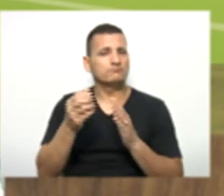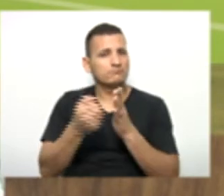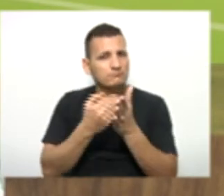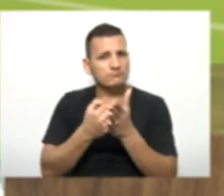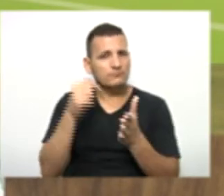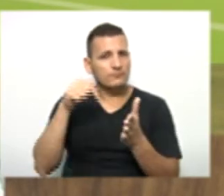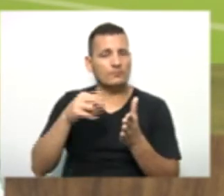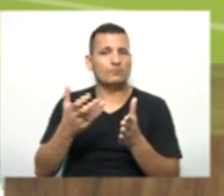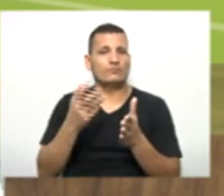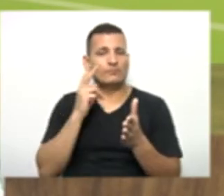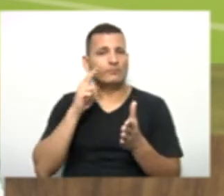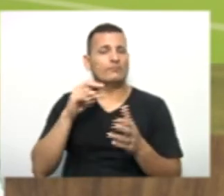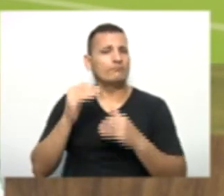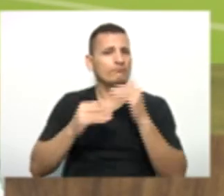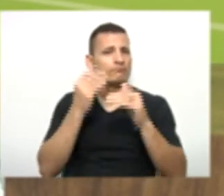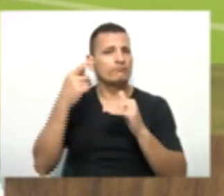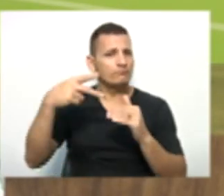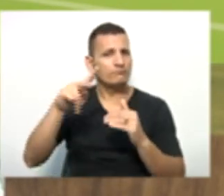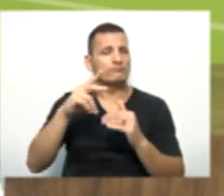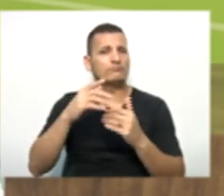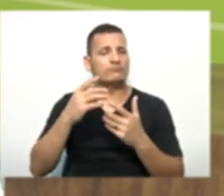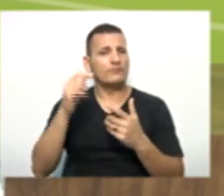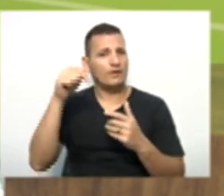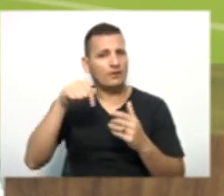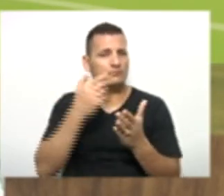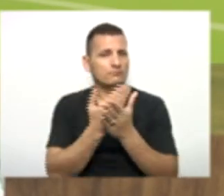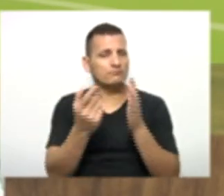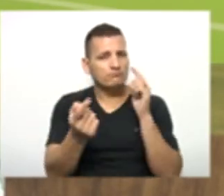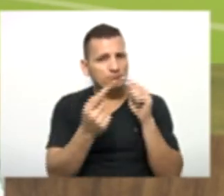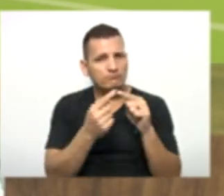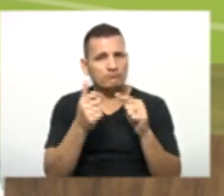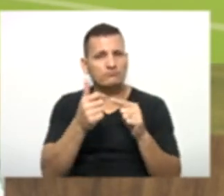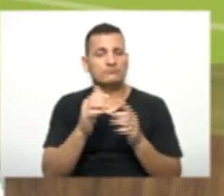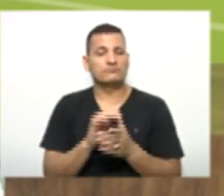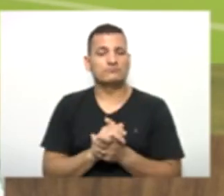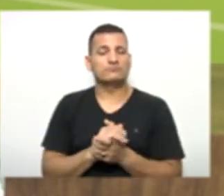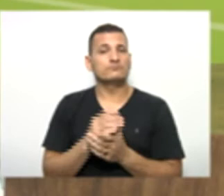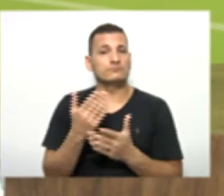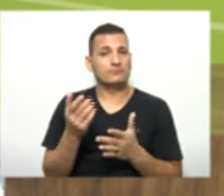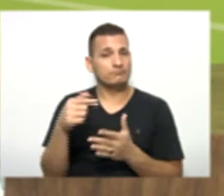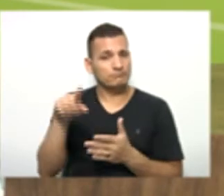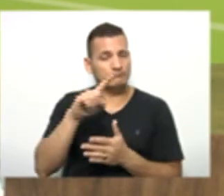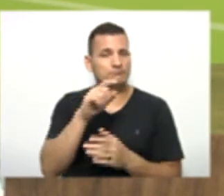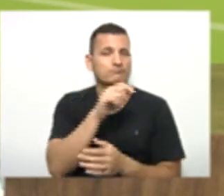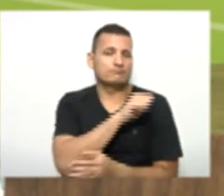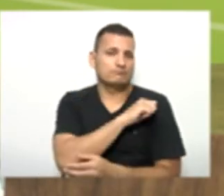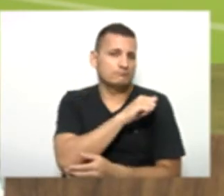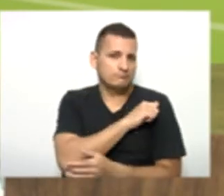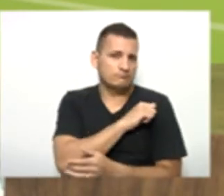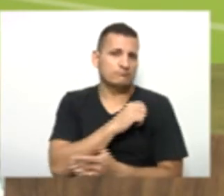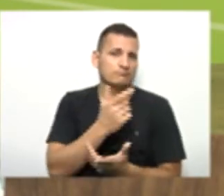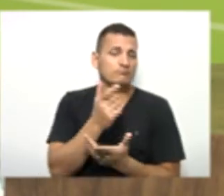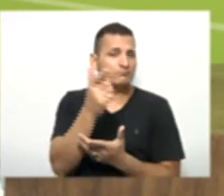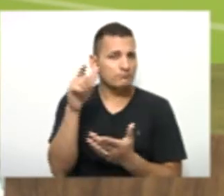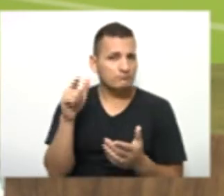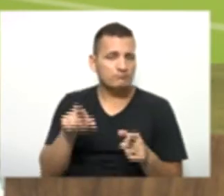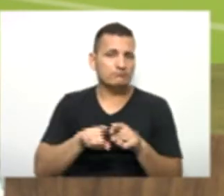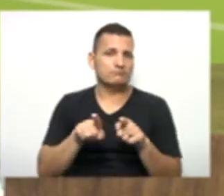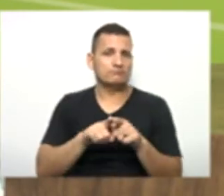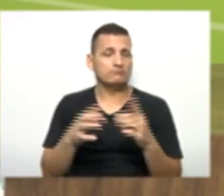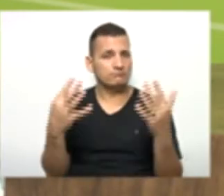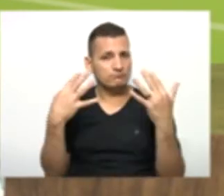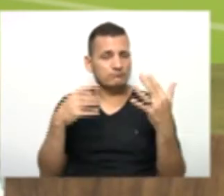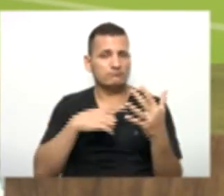de vocês em relação a essa aula. Então, é em nome desses alunos e dos demais que estão nos assistindo que a gente